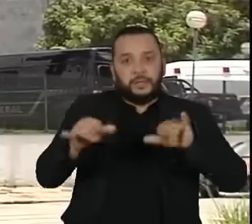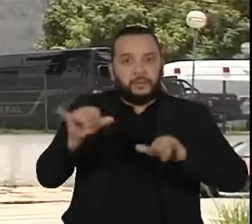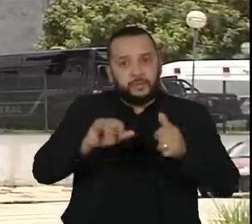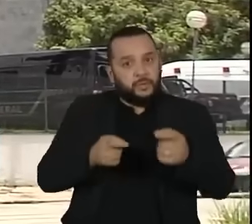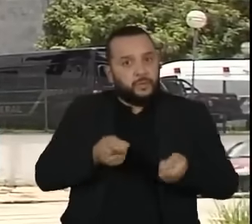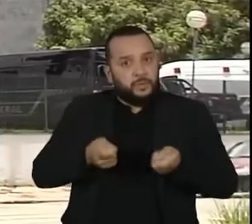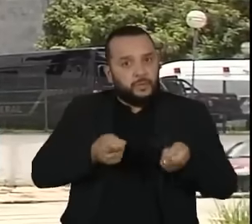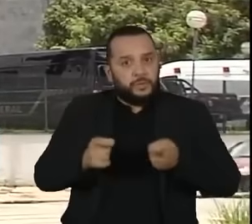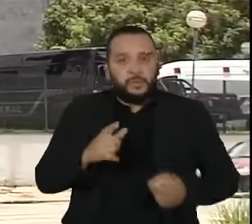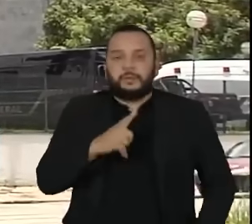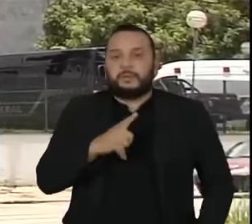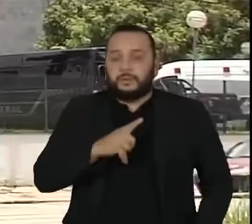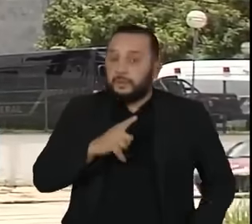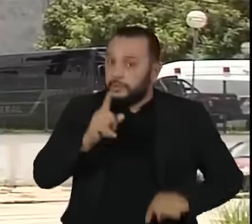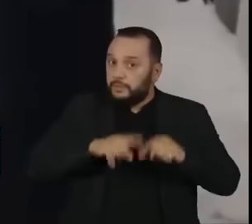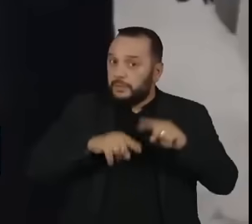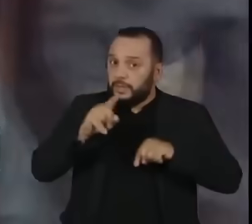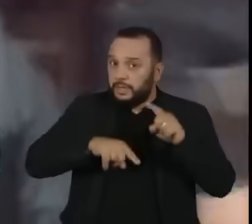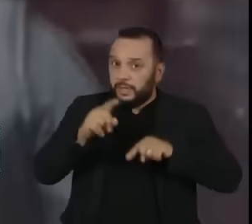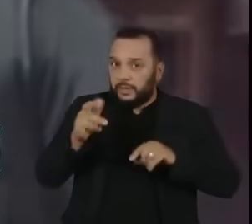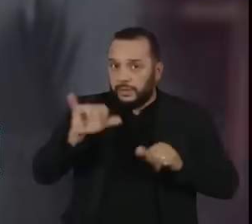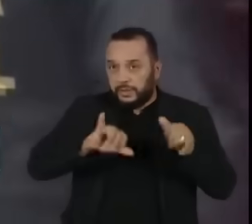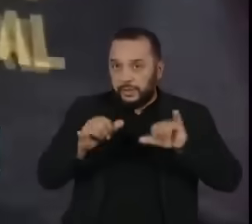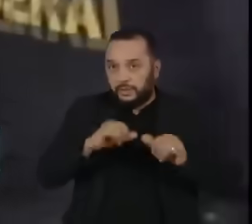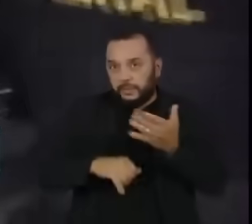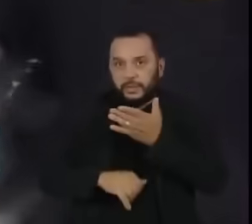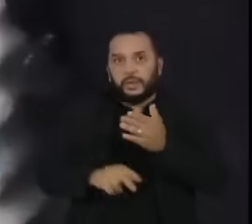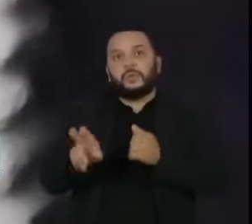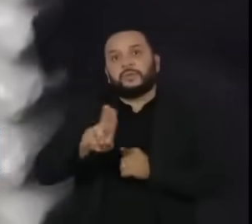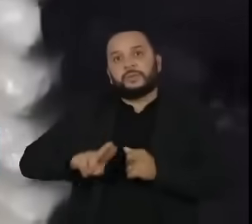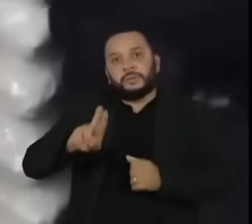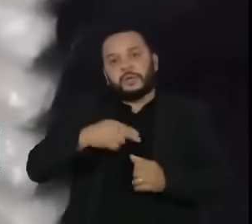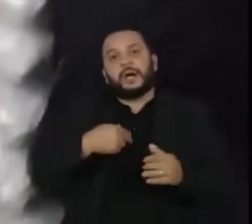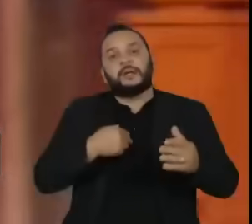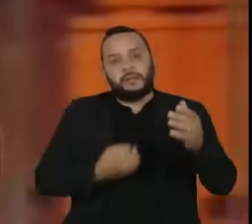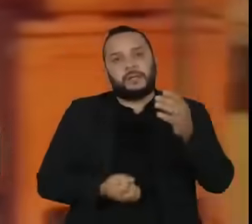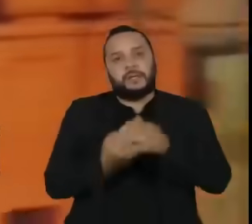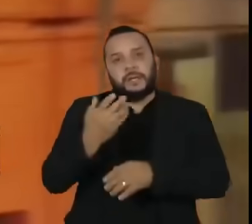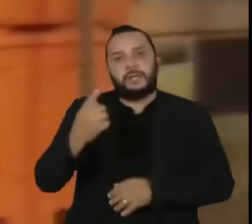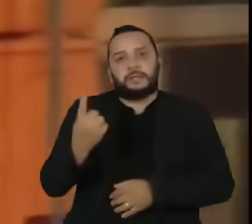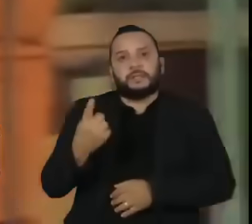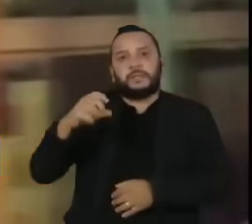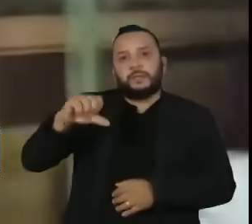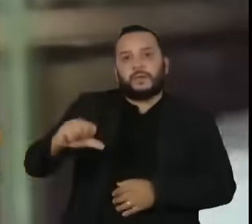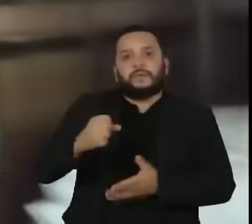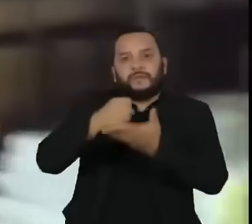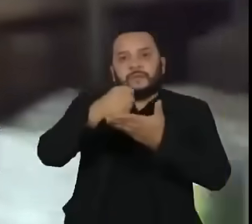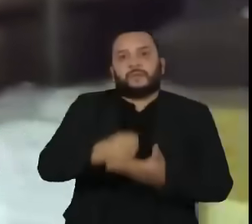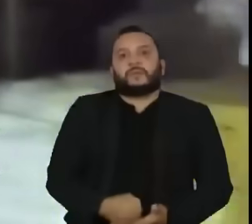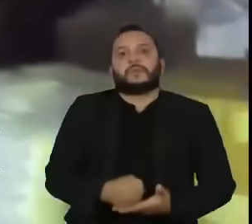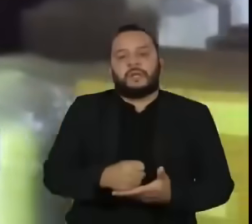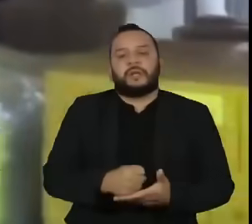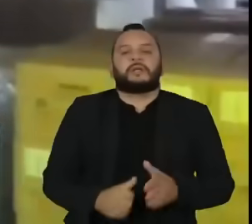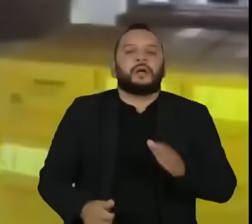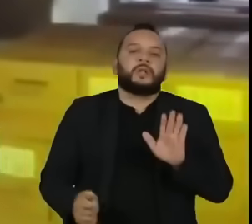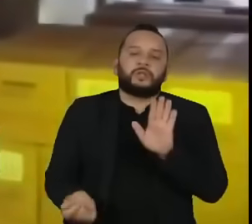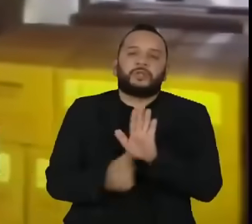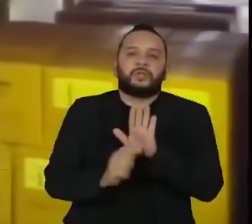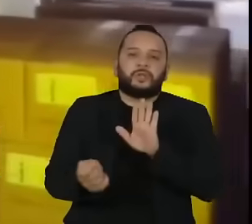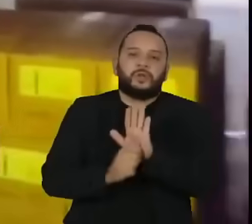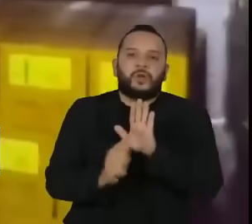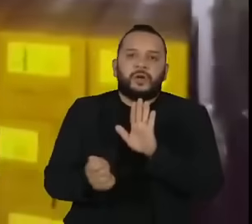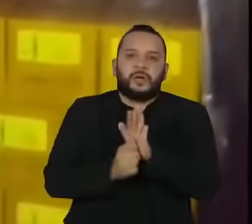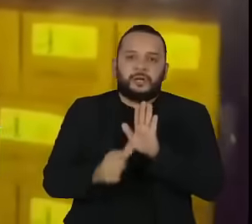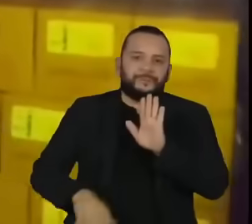controlados. Essa matéria-prima teria sido utilizada para a produção de 19 toneladas de drogas ilícitas. Hoje,